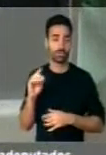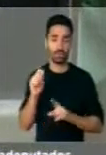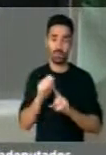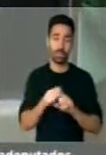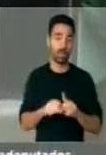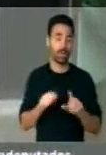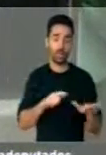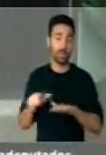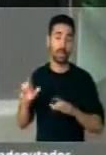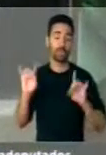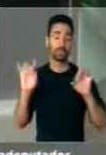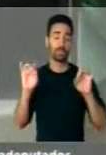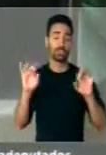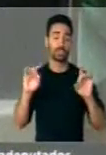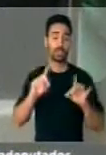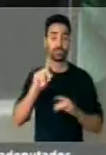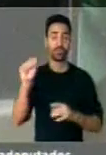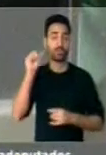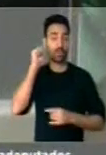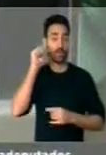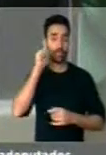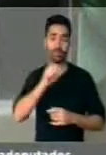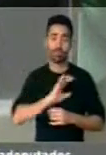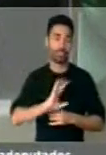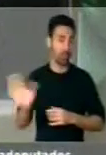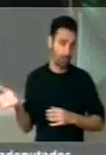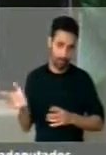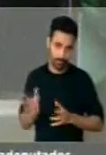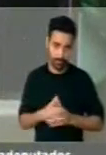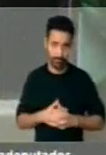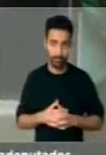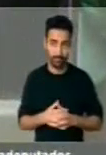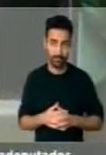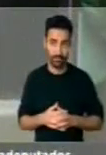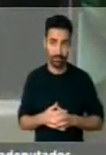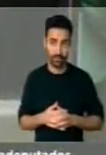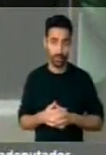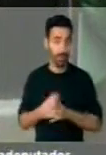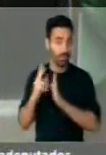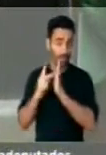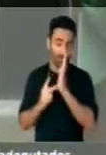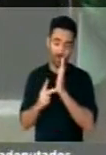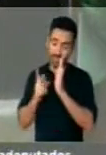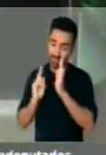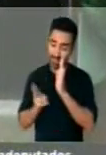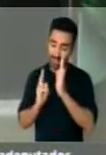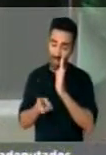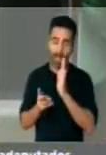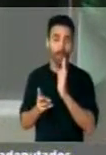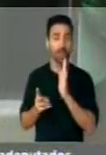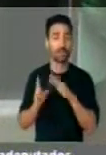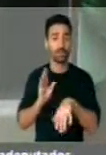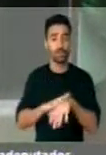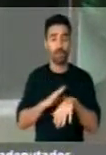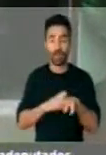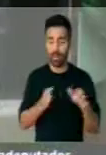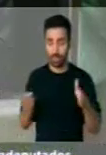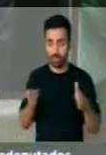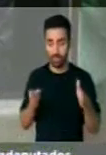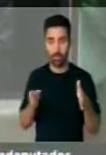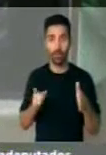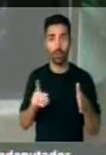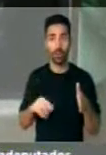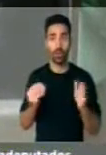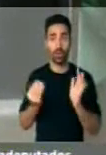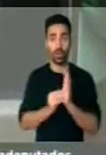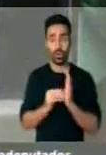a data universal das mulheres. Os projetos que são sempre colocados nesse período, colocam como